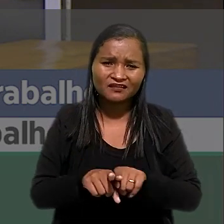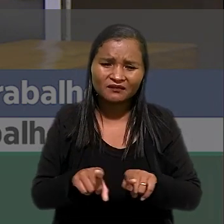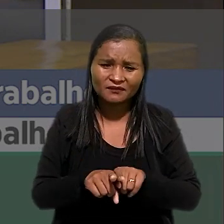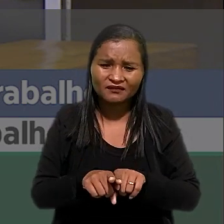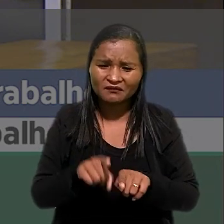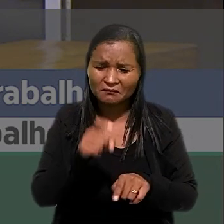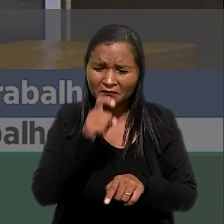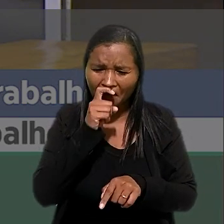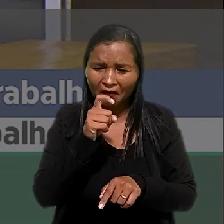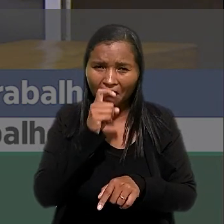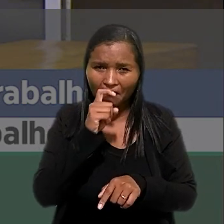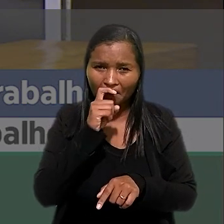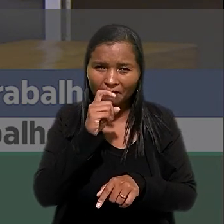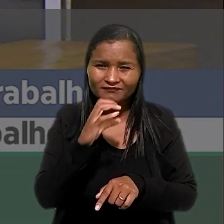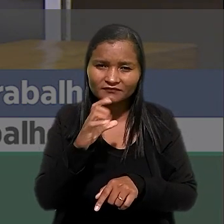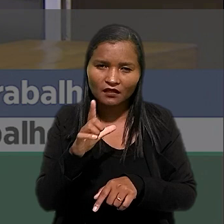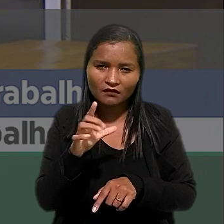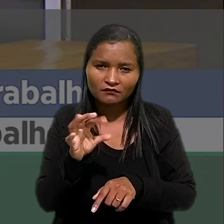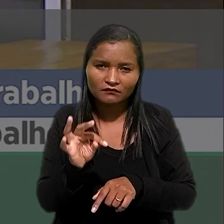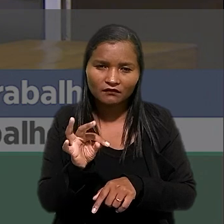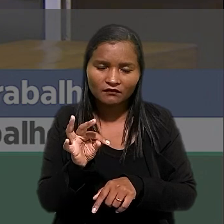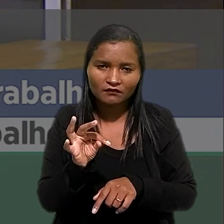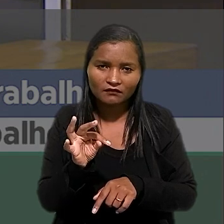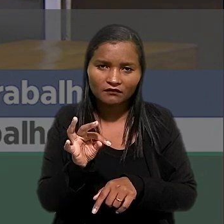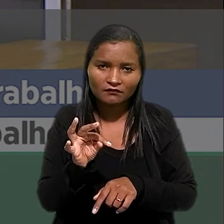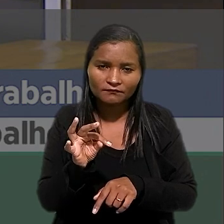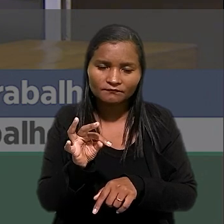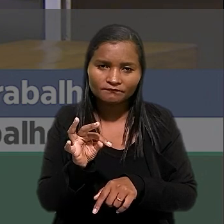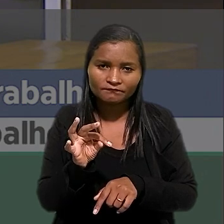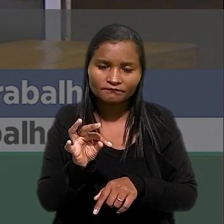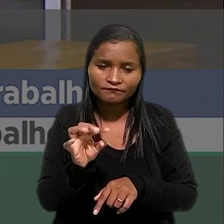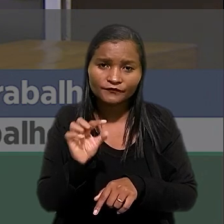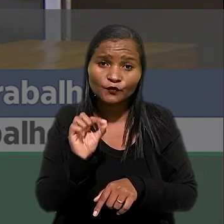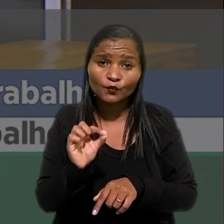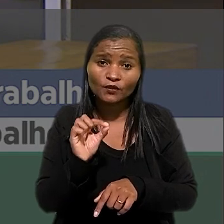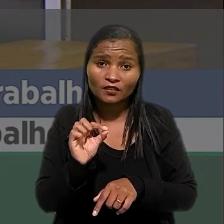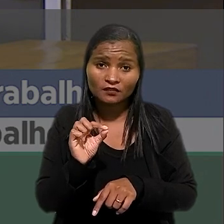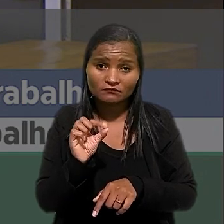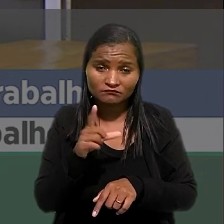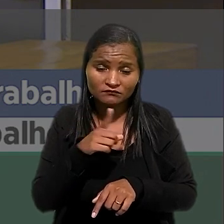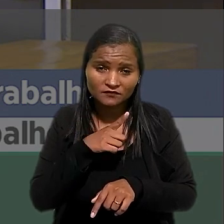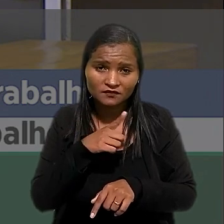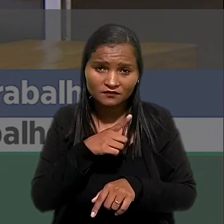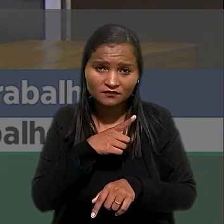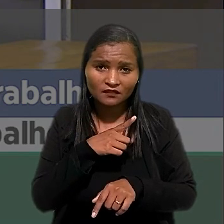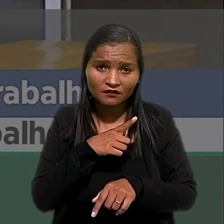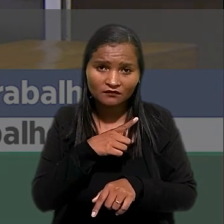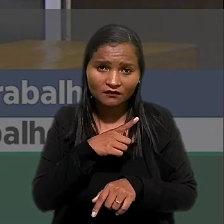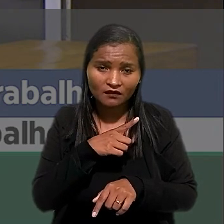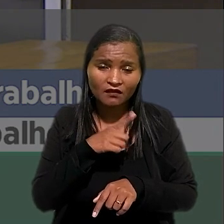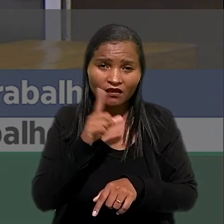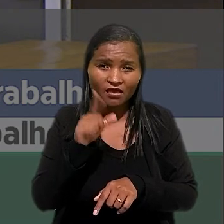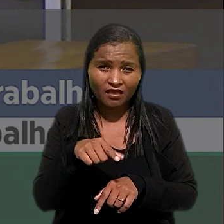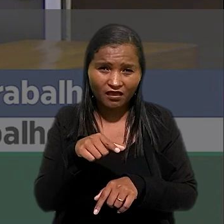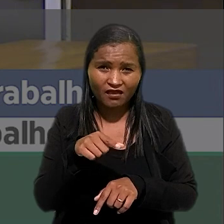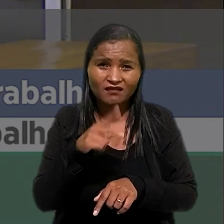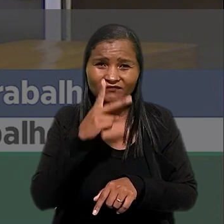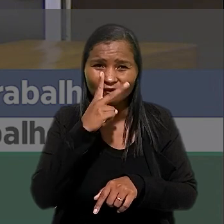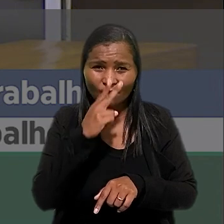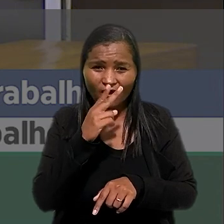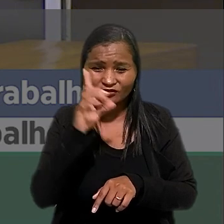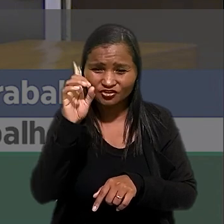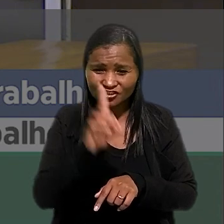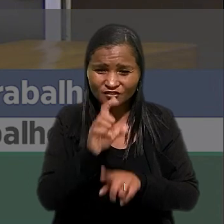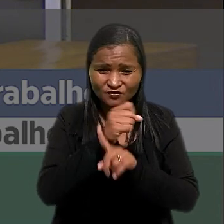do paternalismo da CLT, o que se tem visado é o desmonte